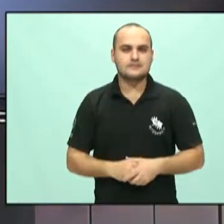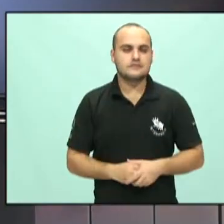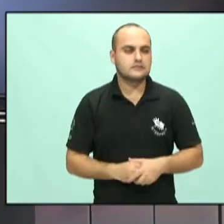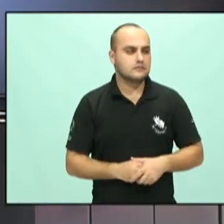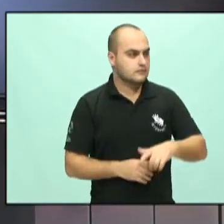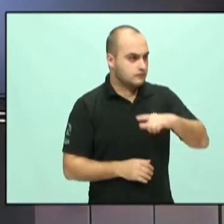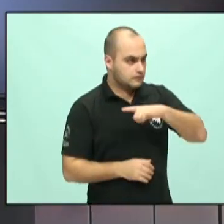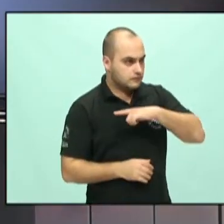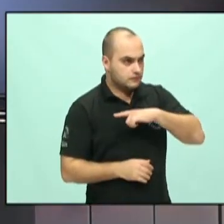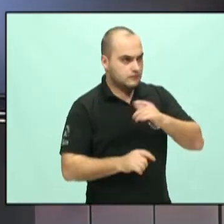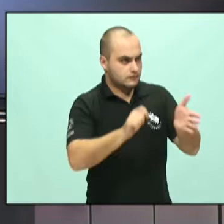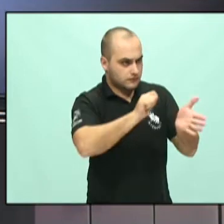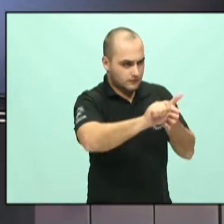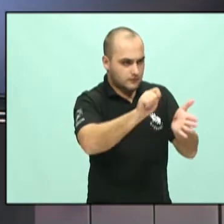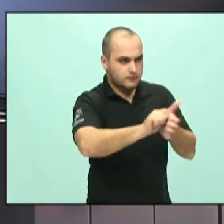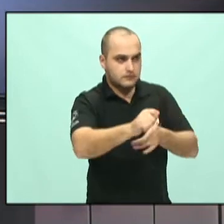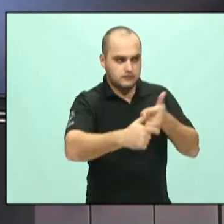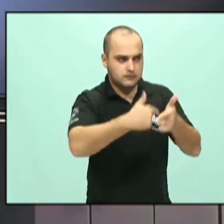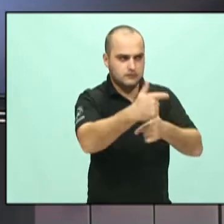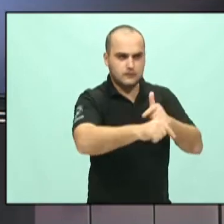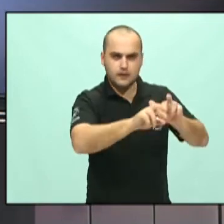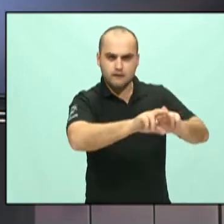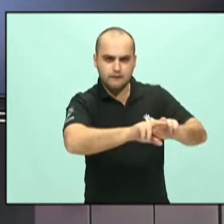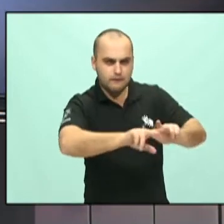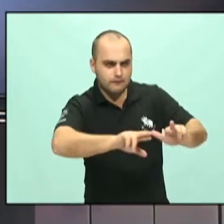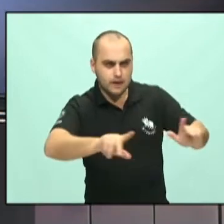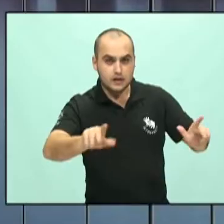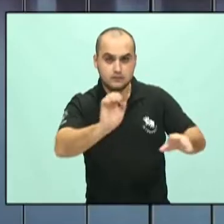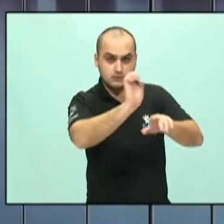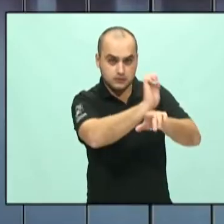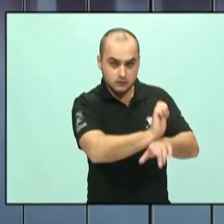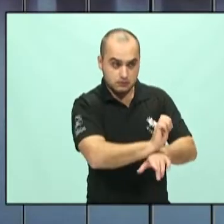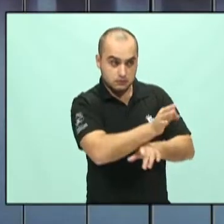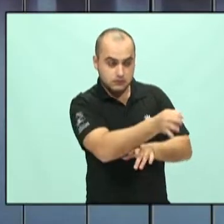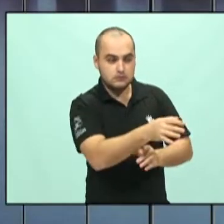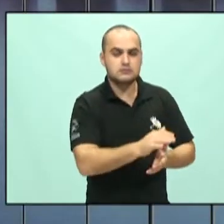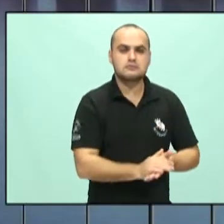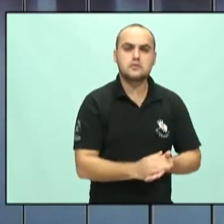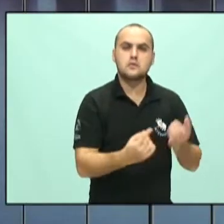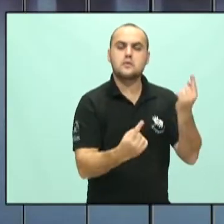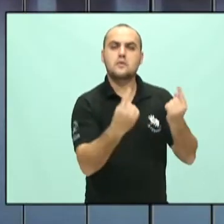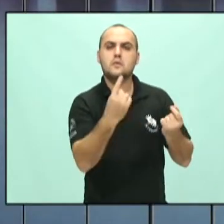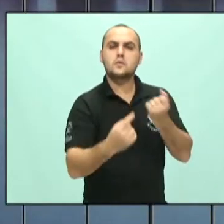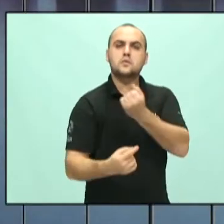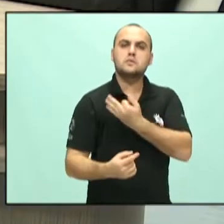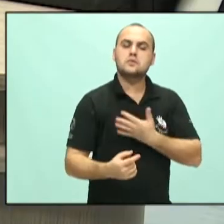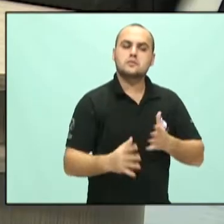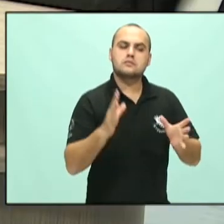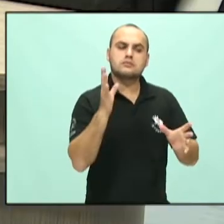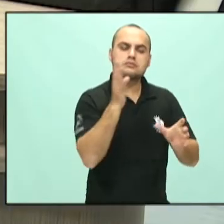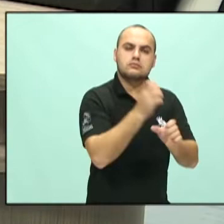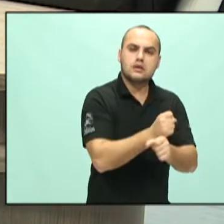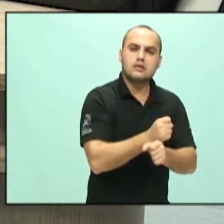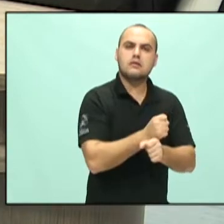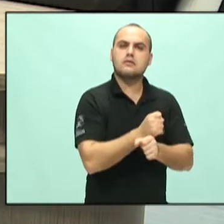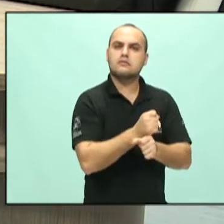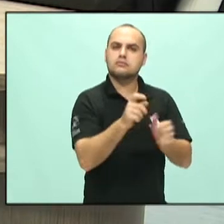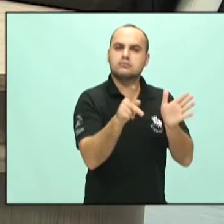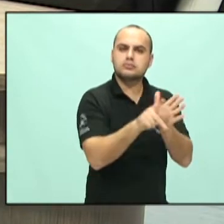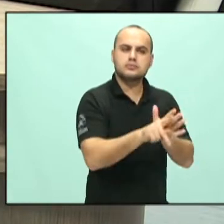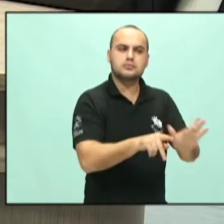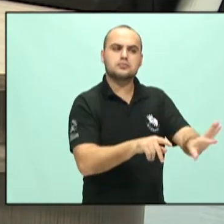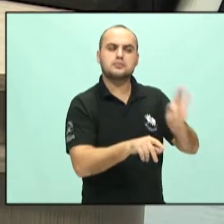de diversos estados. E quantos ao total? Quantos foram selecionados? Quais os critérios de